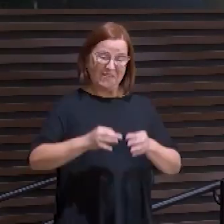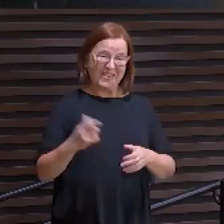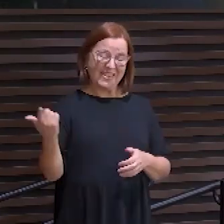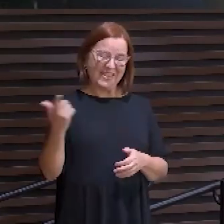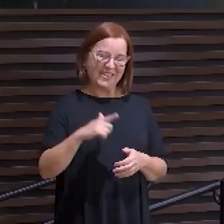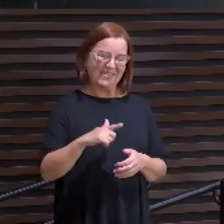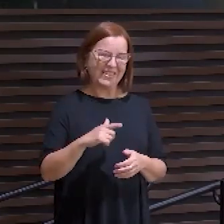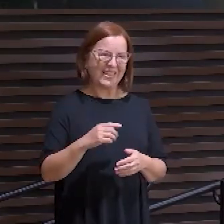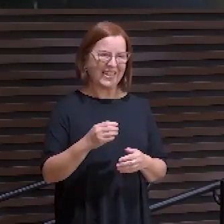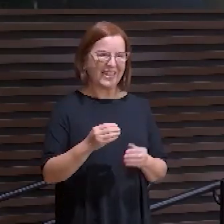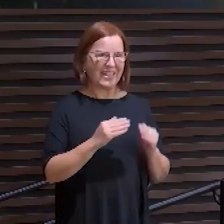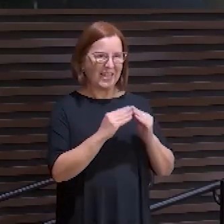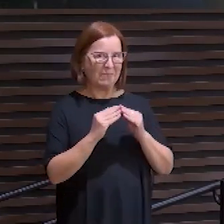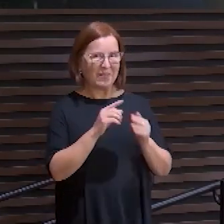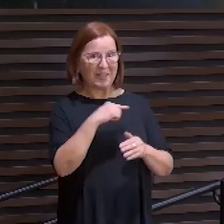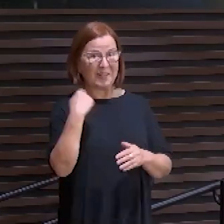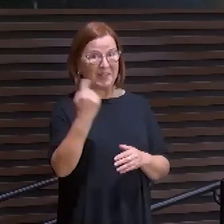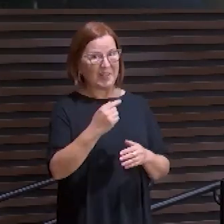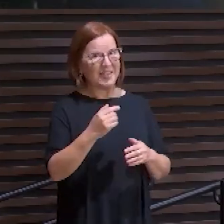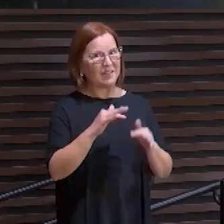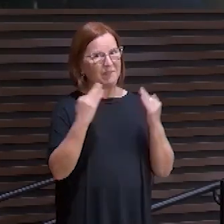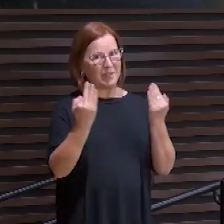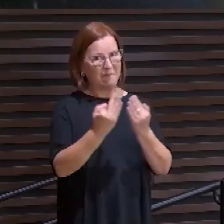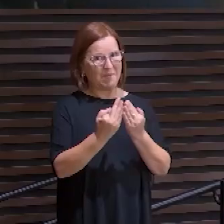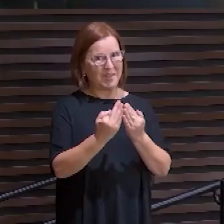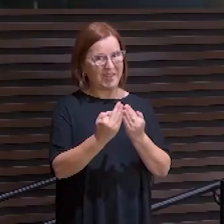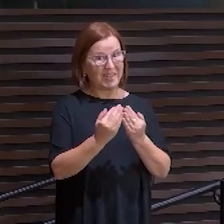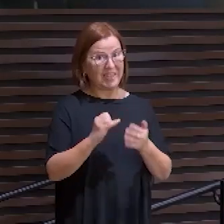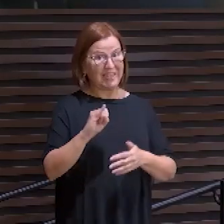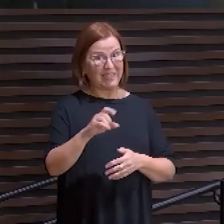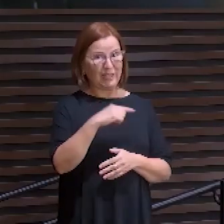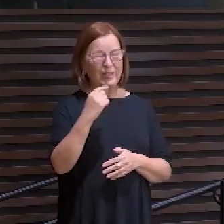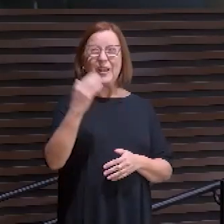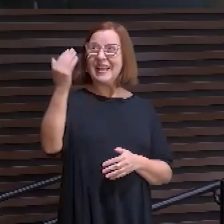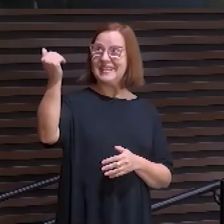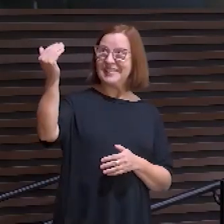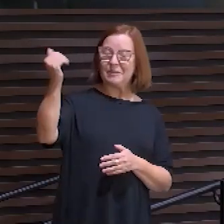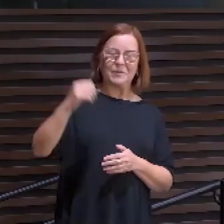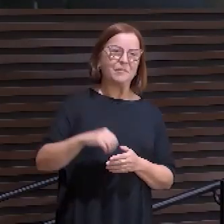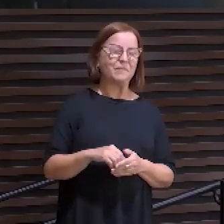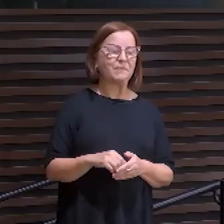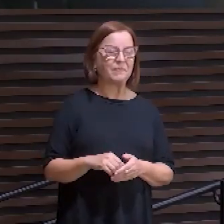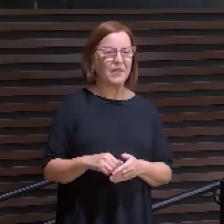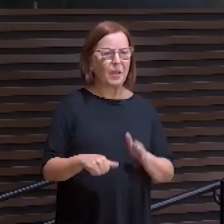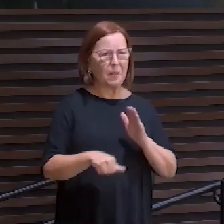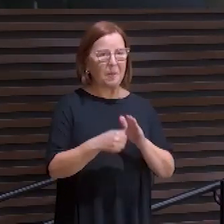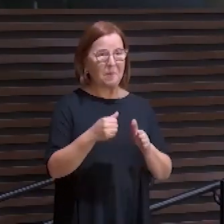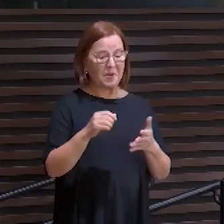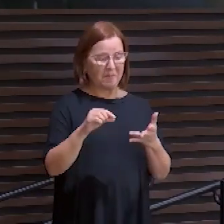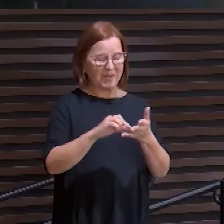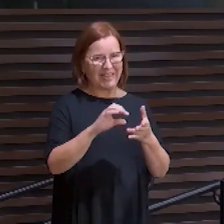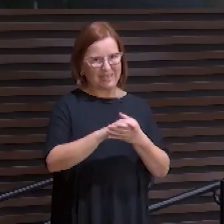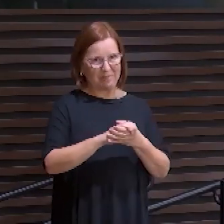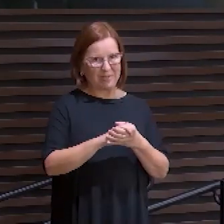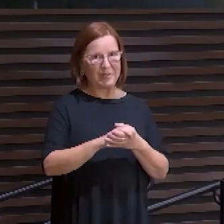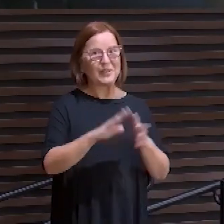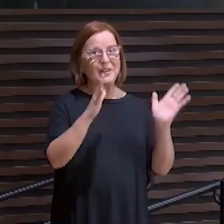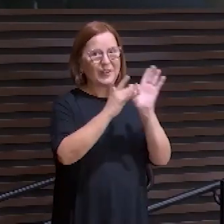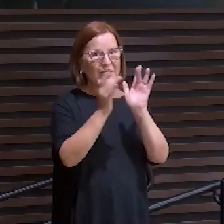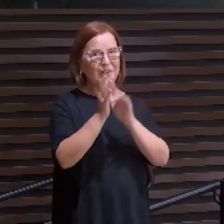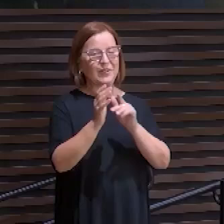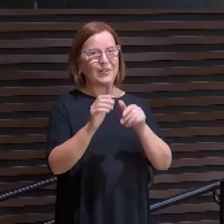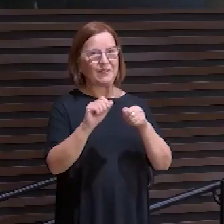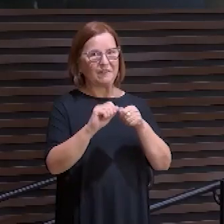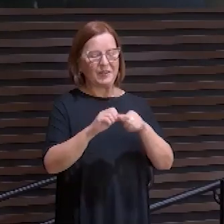nós o convidamos. Aquele primeiro casamento que Jesus fez o milagre, a Bíblia